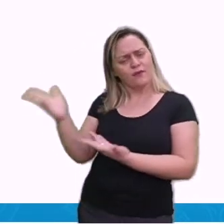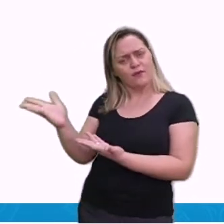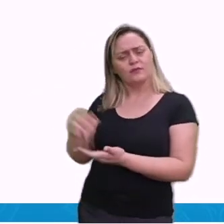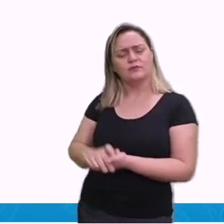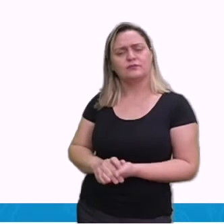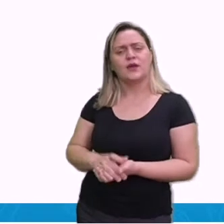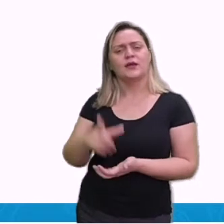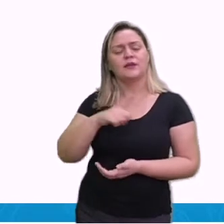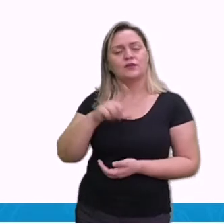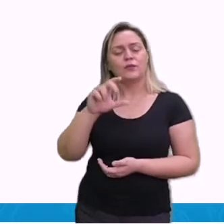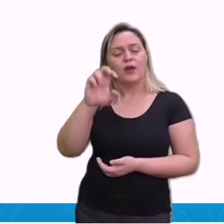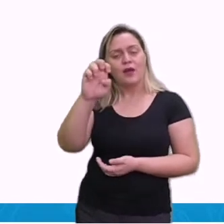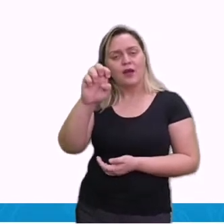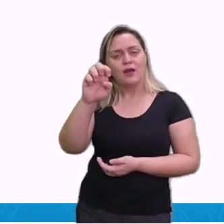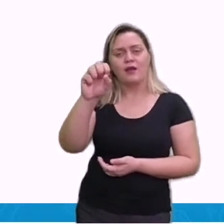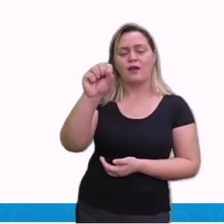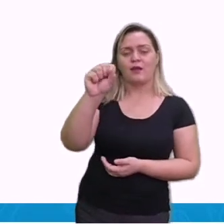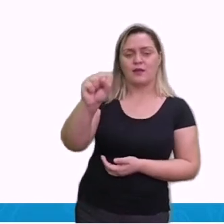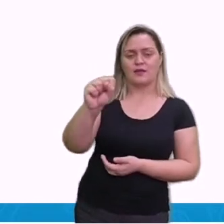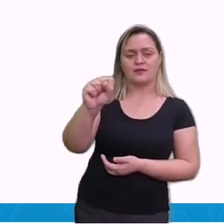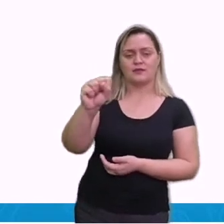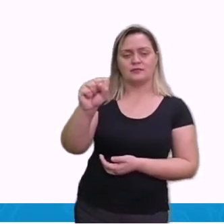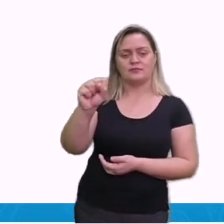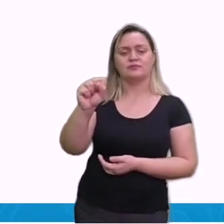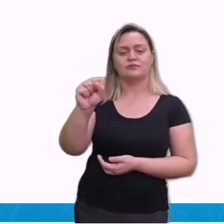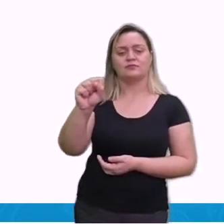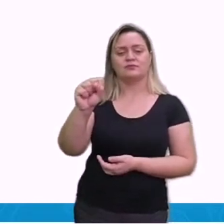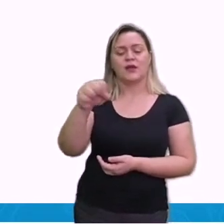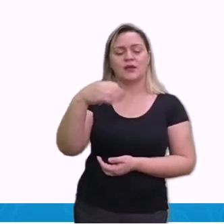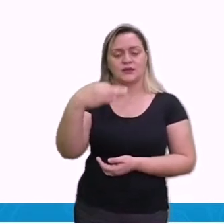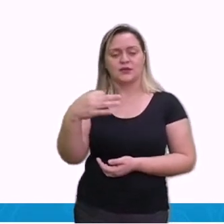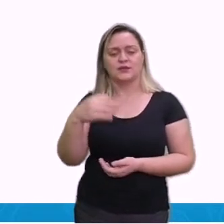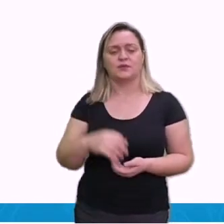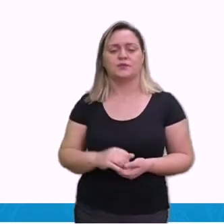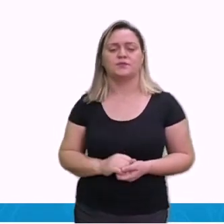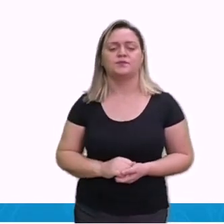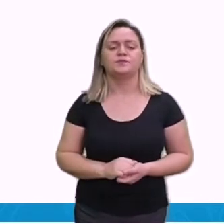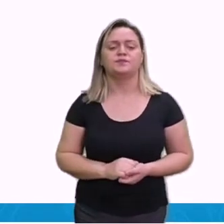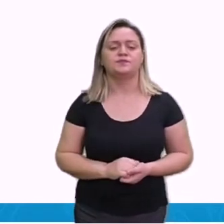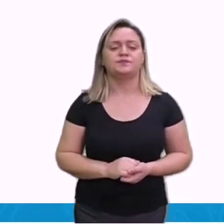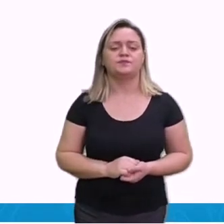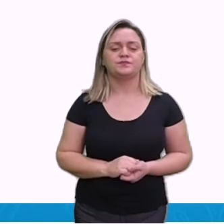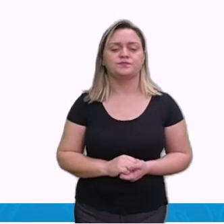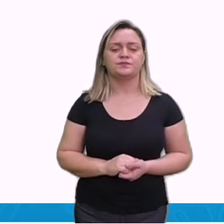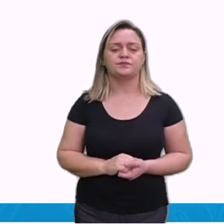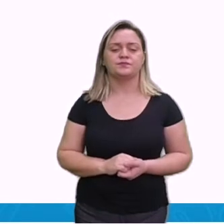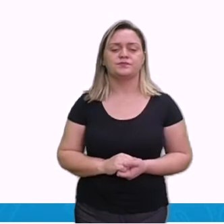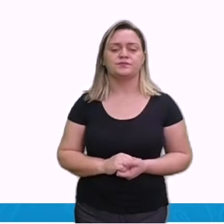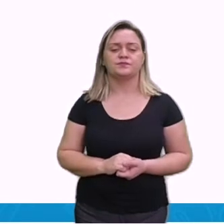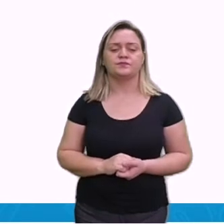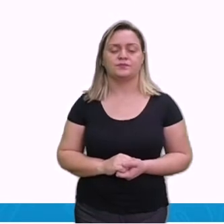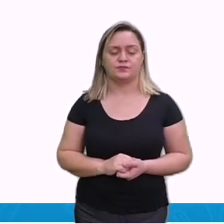na mesa? A gente fala tranquilamente, mas na hora de escrever eu preciso lembrar. Olha lá,